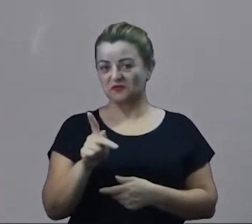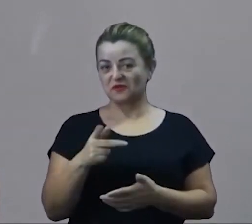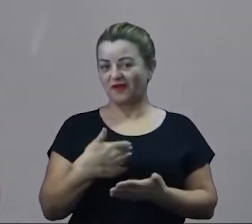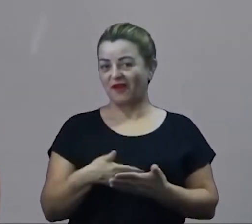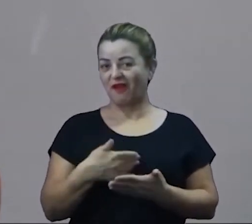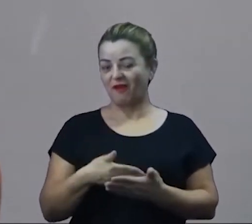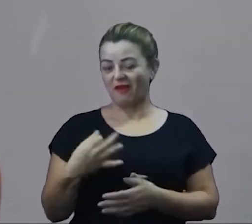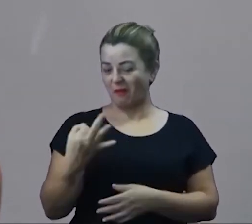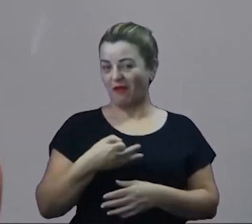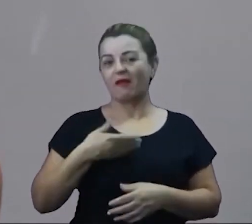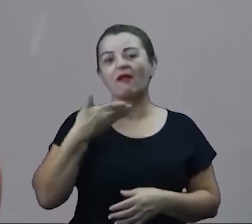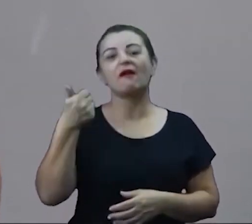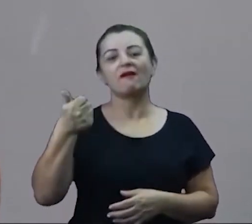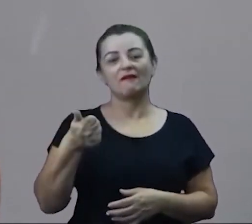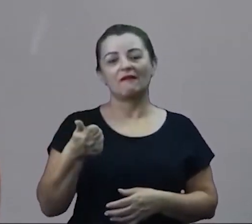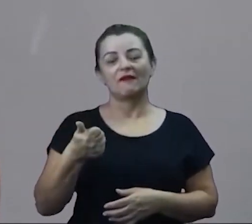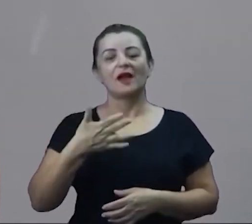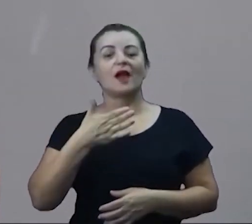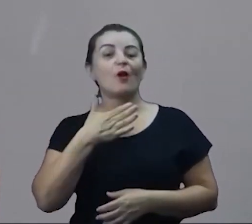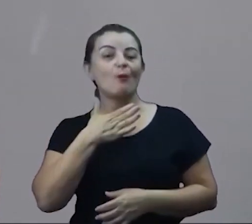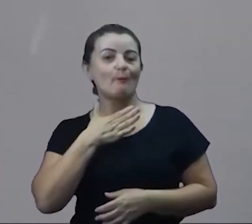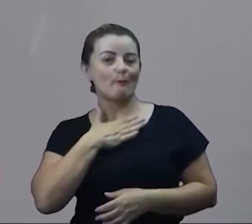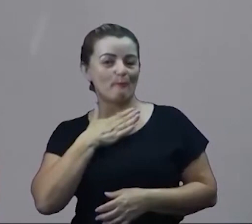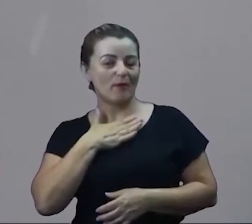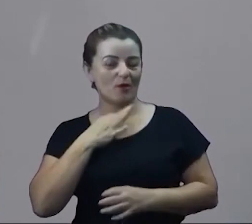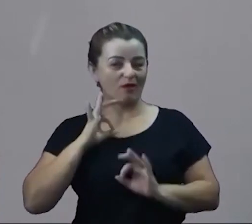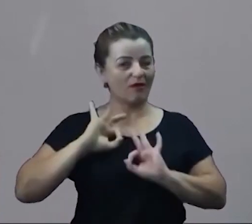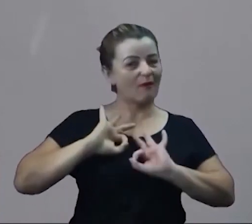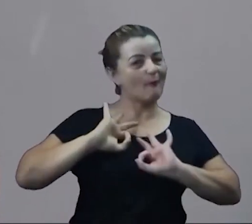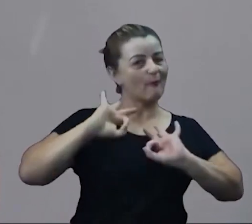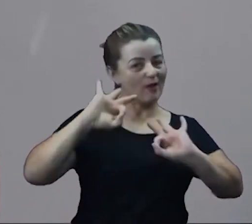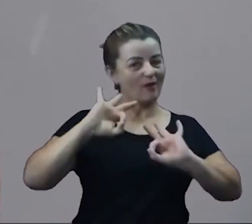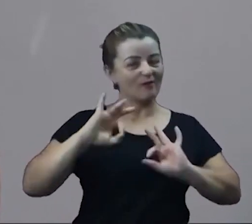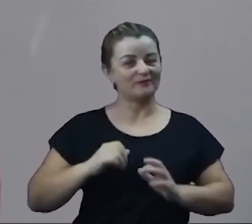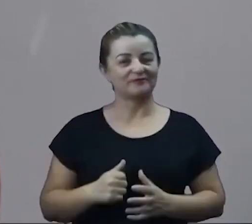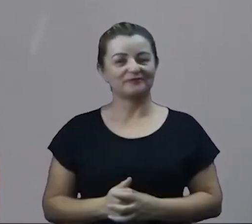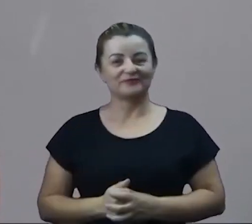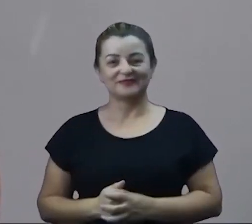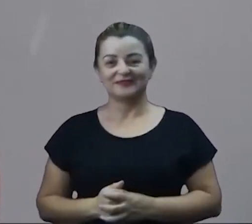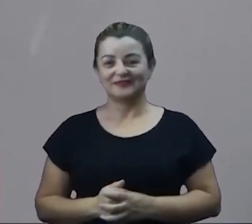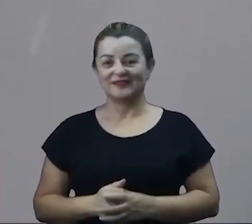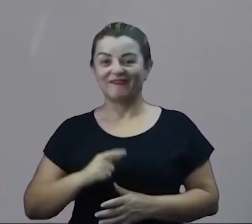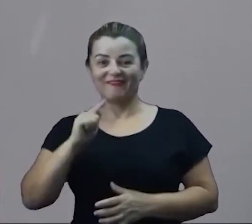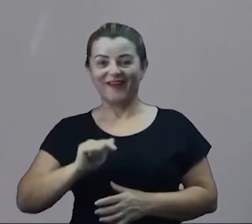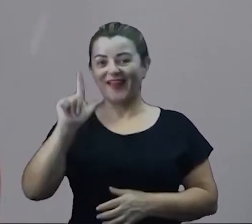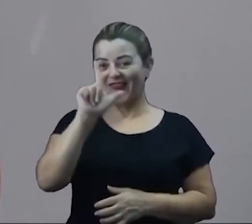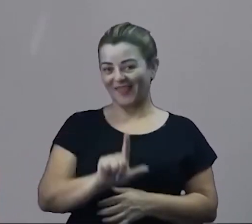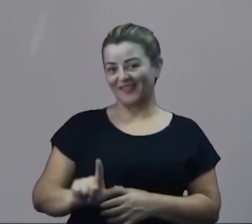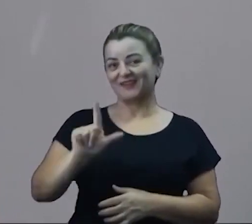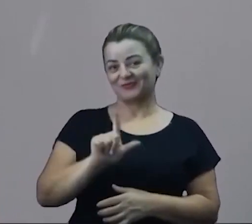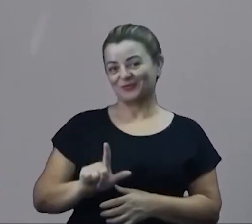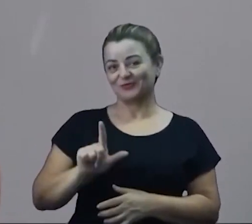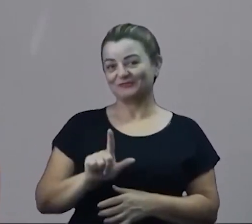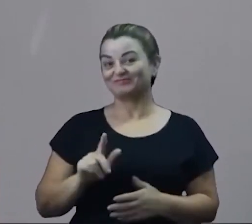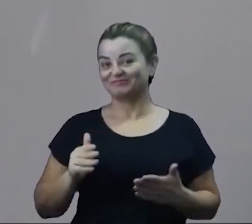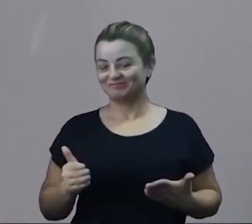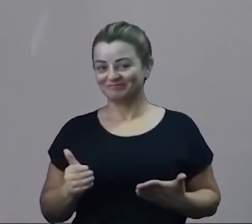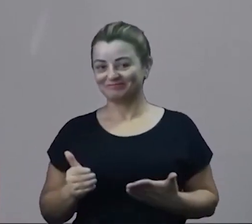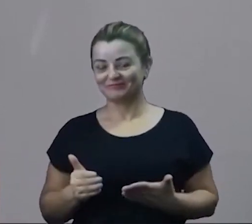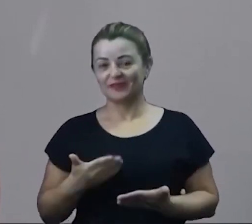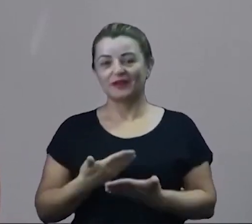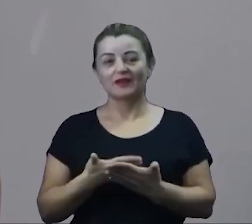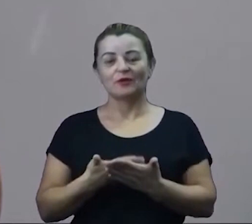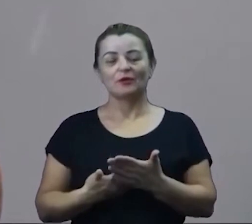a melhor, nada, gente. É o meu componente que é o melhor. E ele é literatura. Isso mesmo. Na